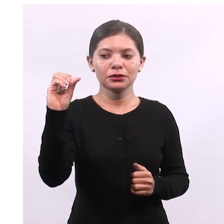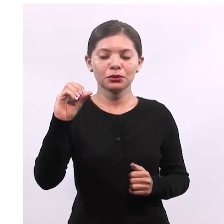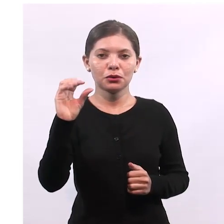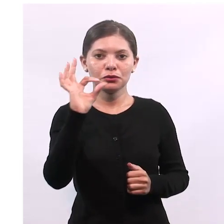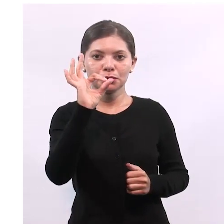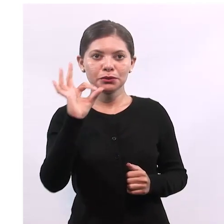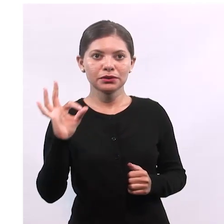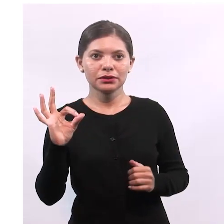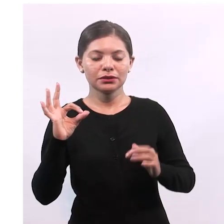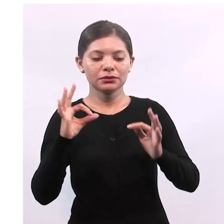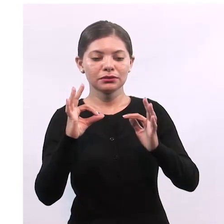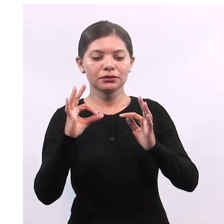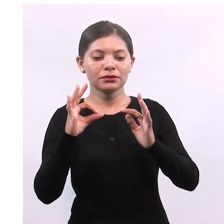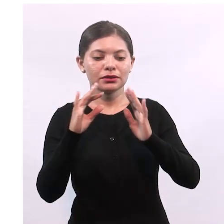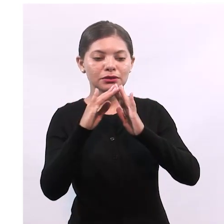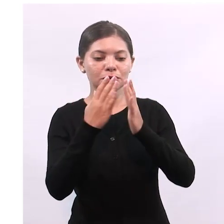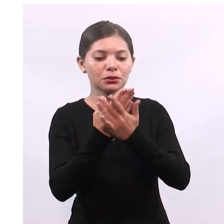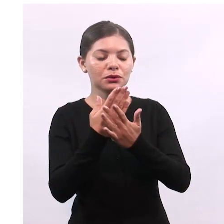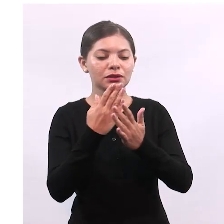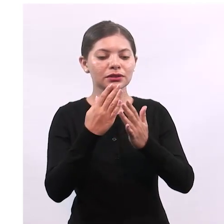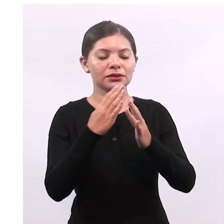estão nas escolas urbanas